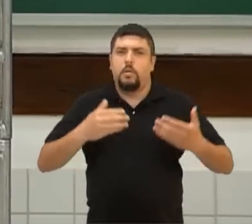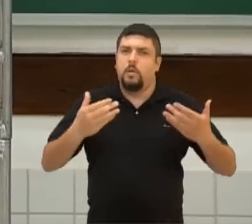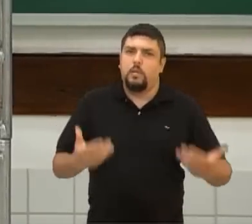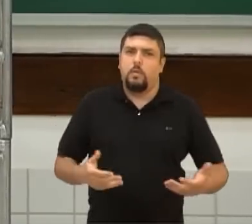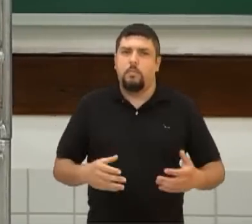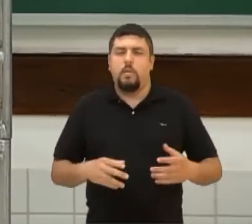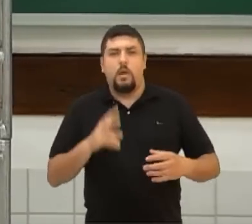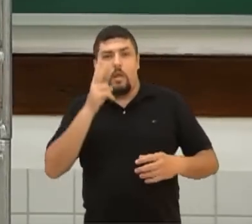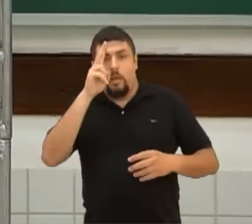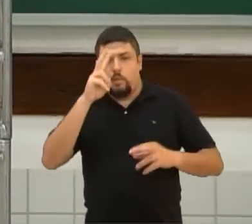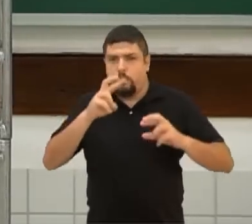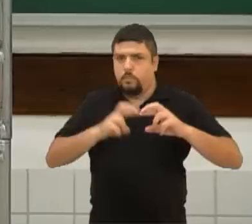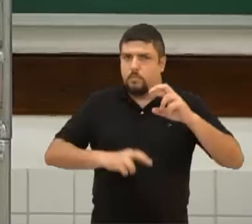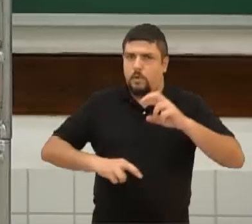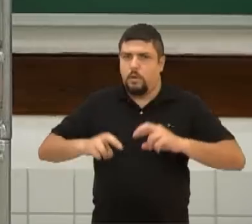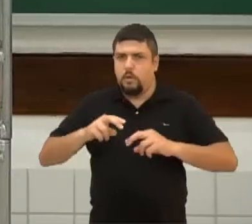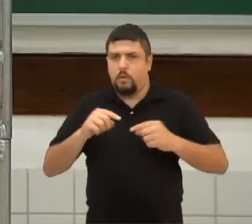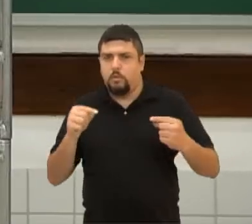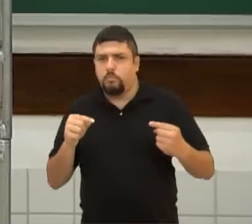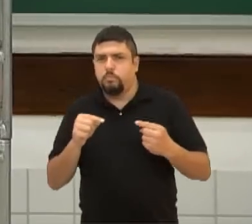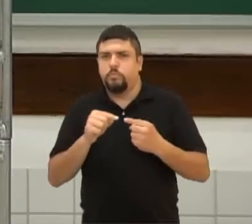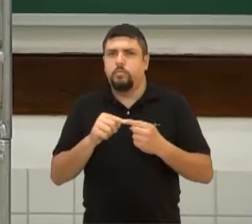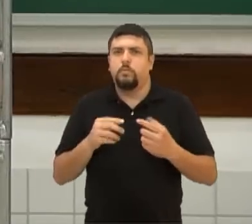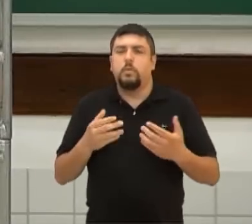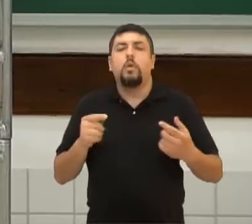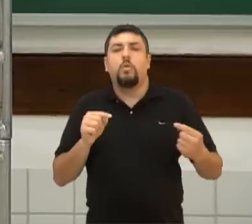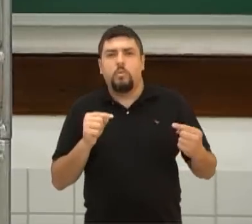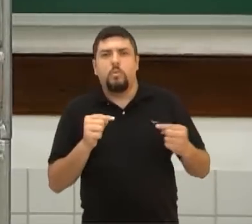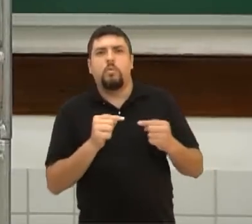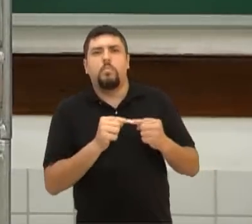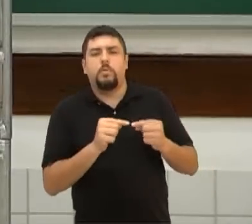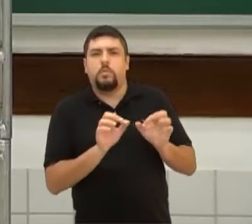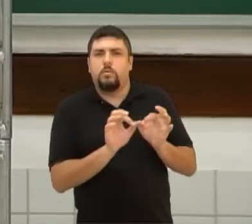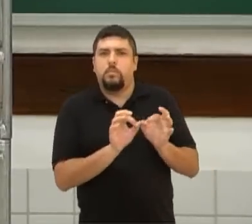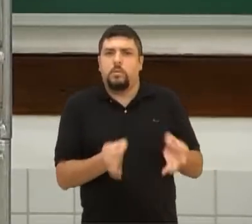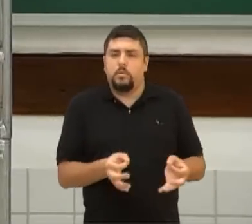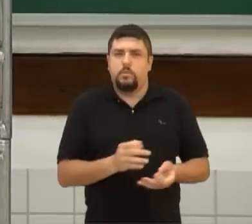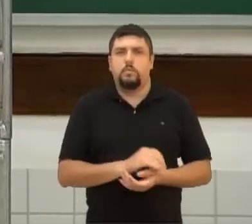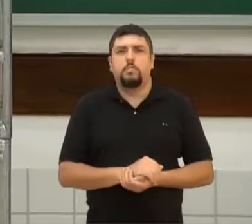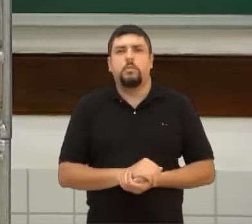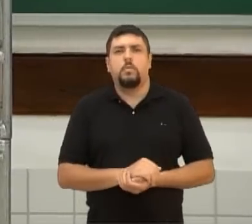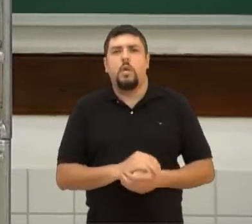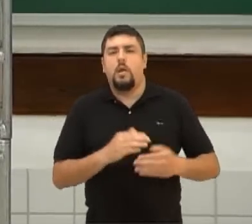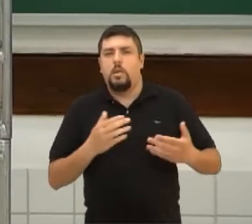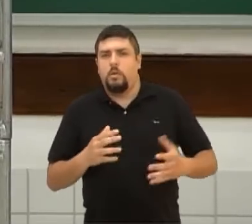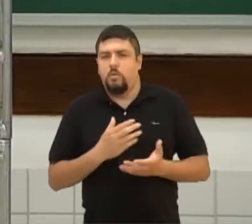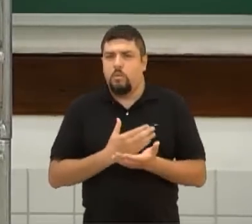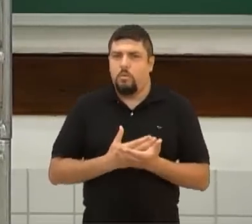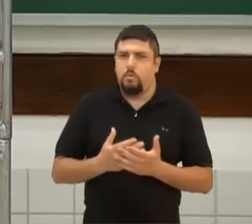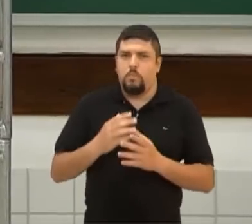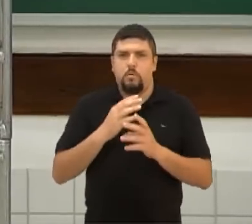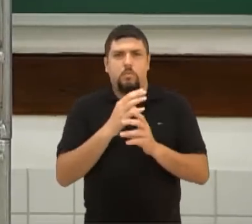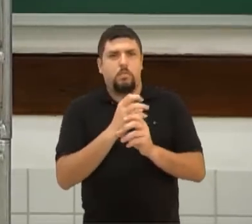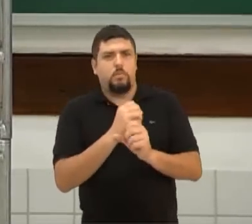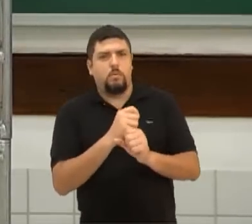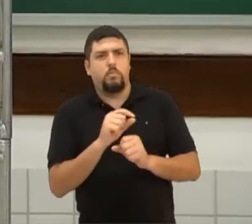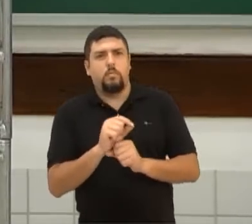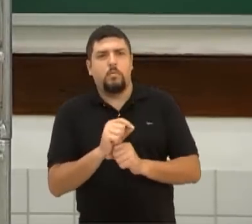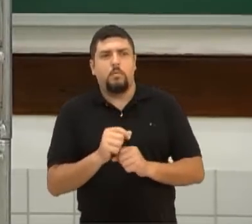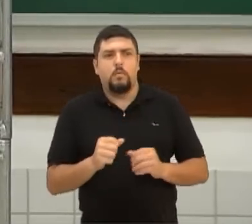análise combinatória, combinação simples. Então, a gente vai começar calculando